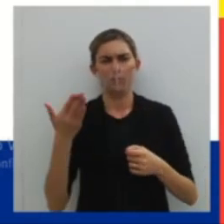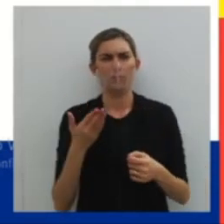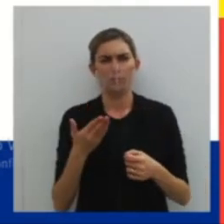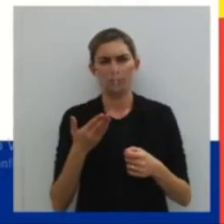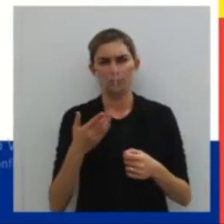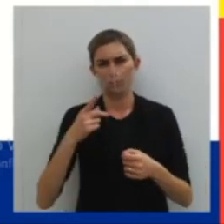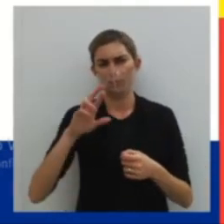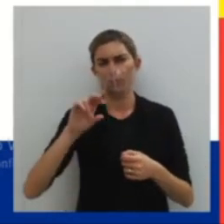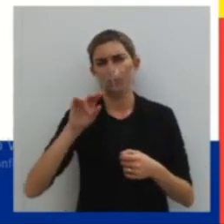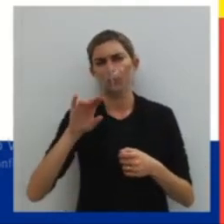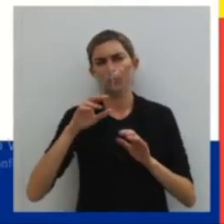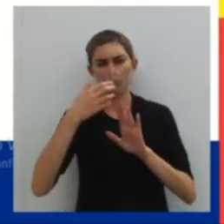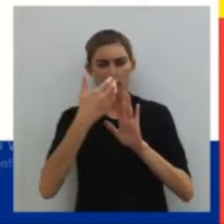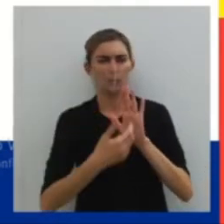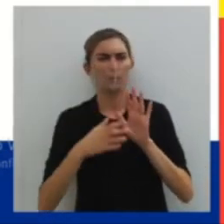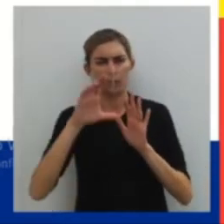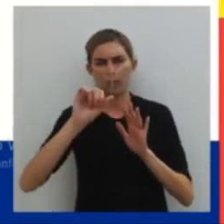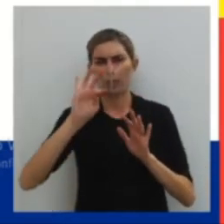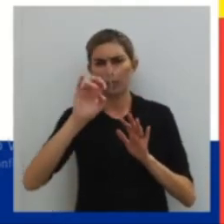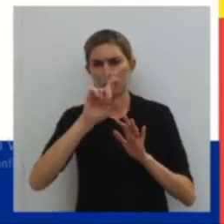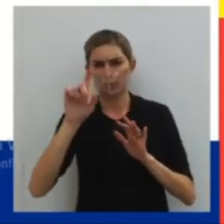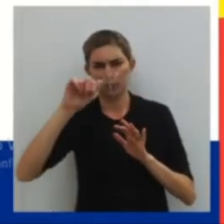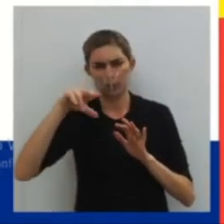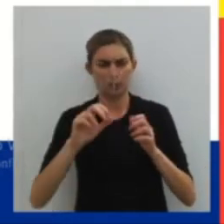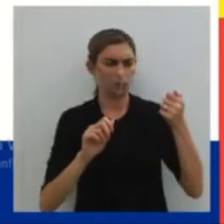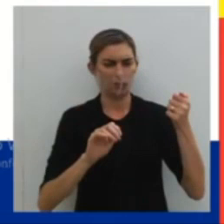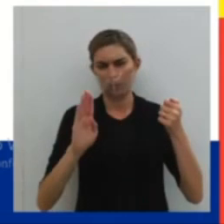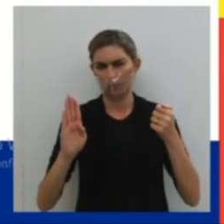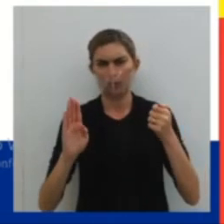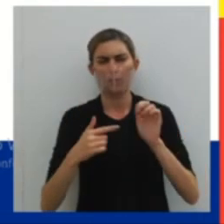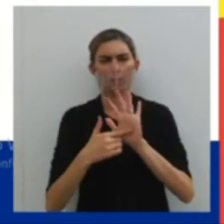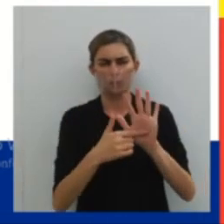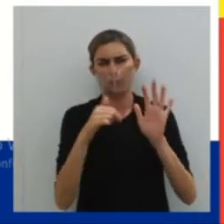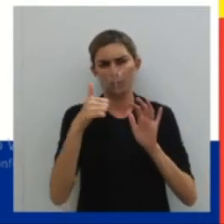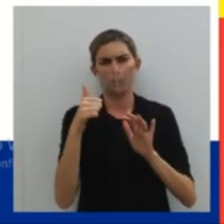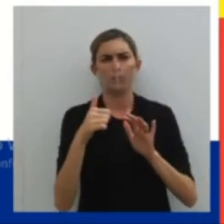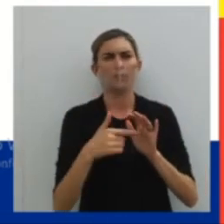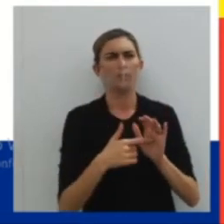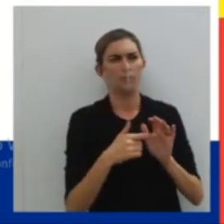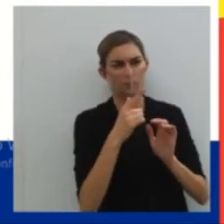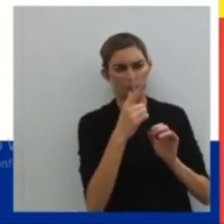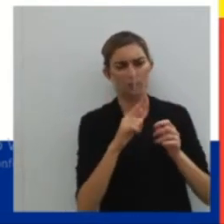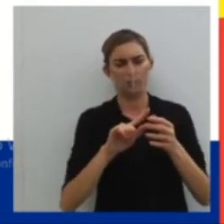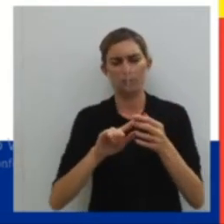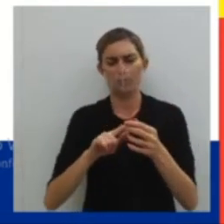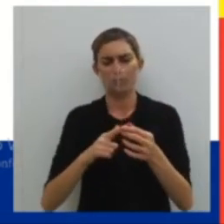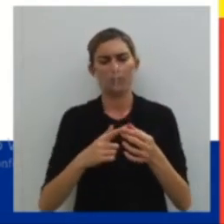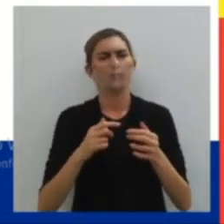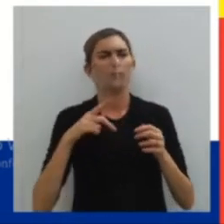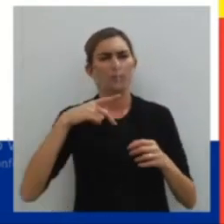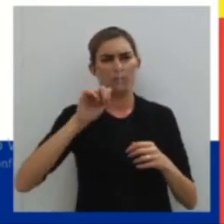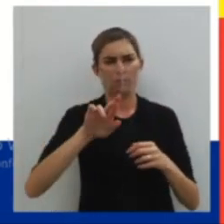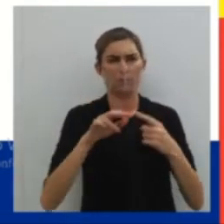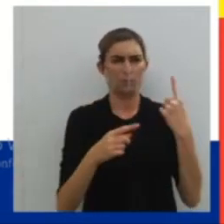esse produto cartesiano entre os elementos de A e B, observe que o primeiro par ordenado que está aqui na telinha é o par